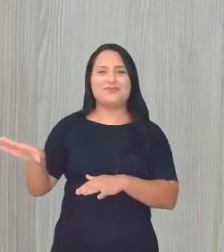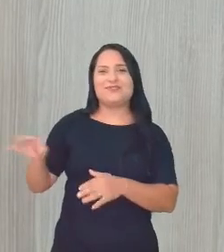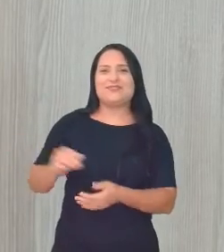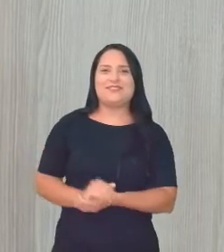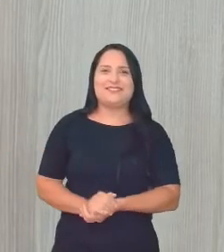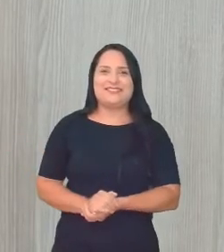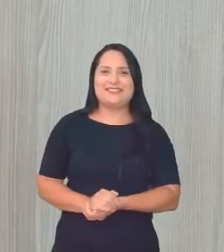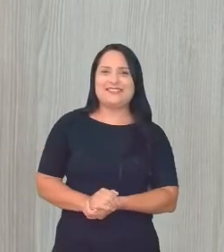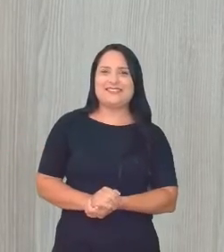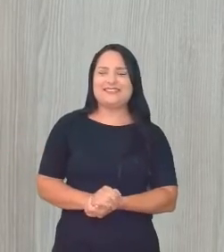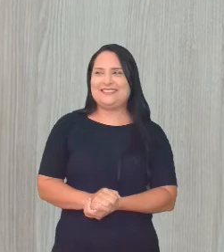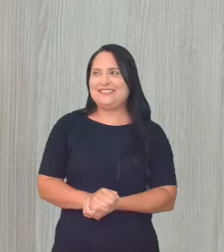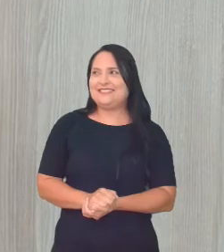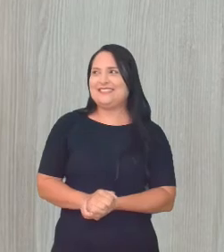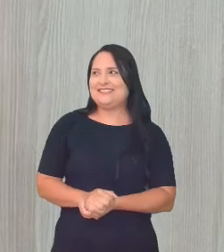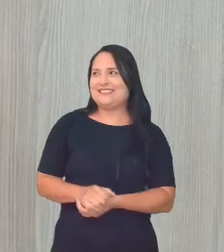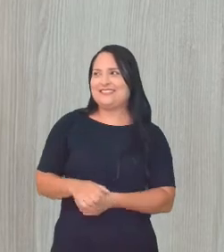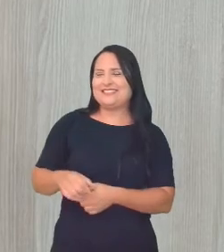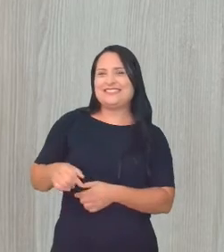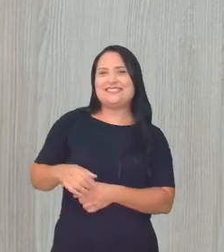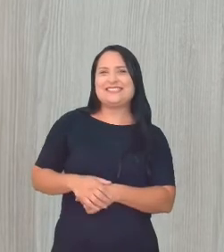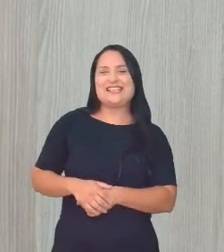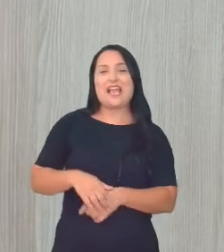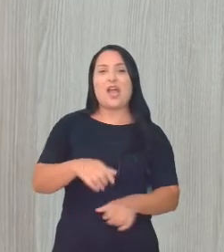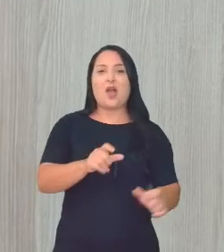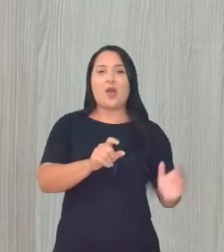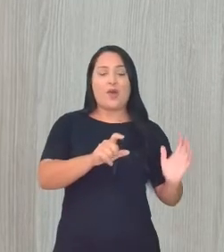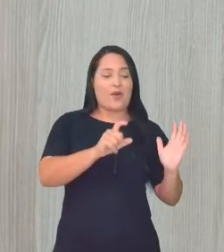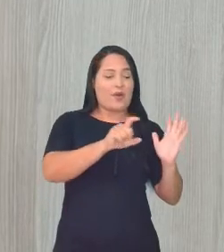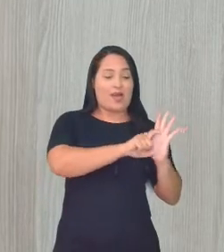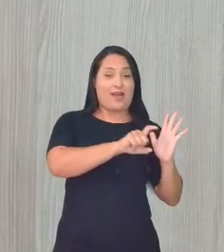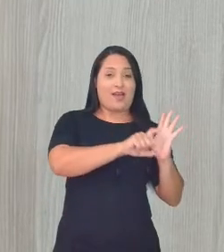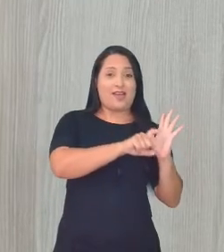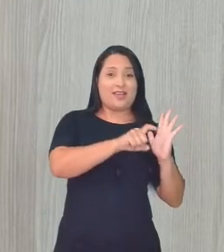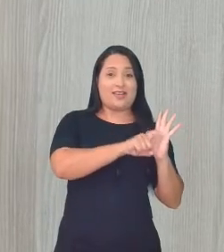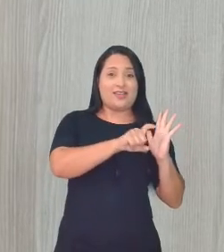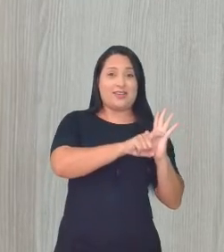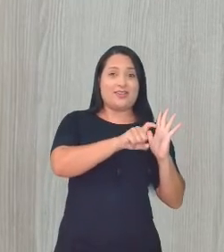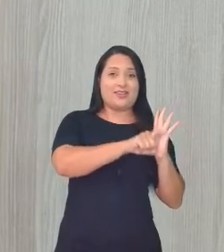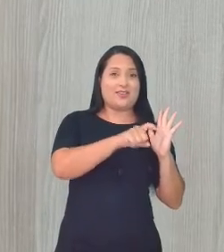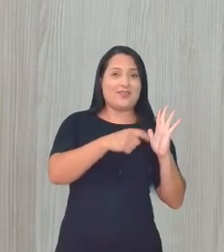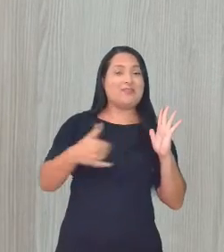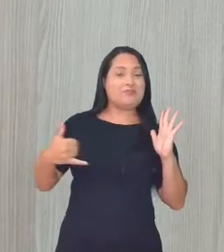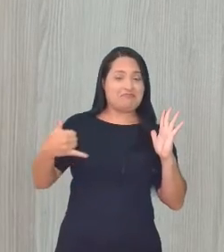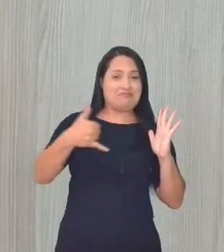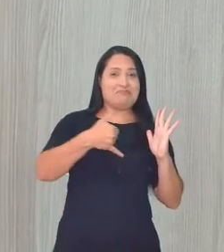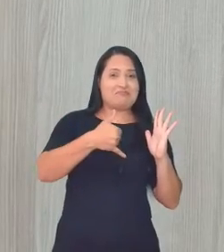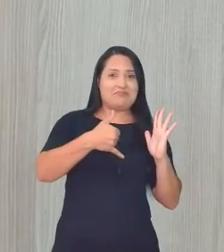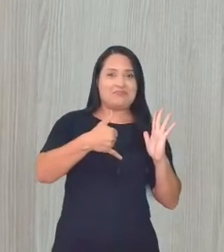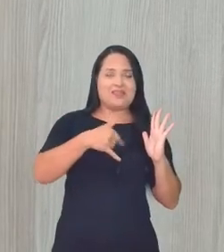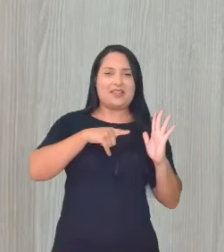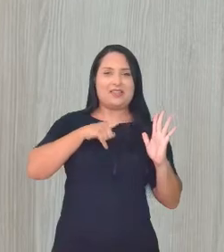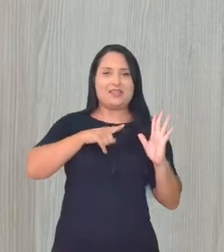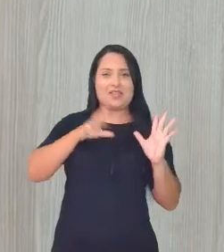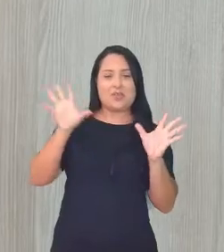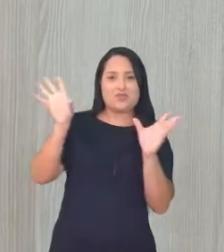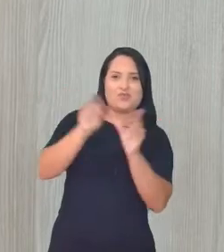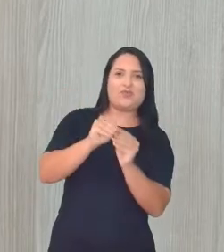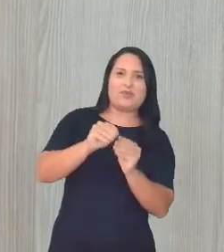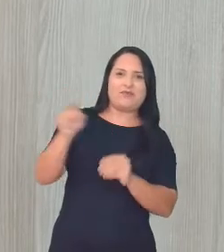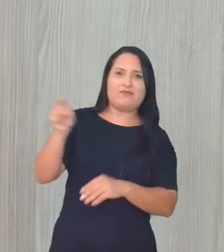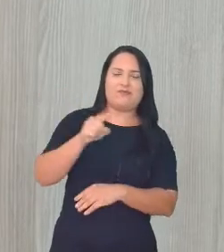Usado o carro. Ó, não, aqui, ó. QR Code maravilhoso. Já para encurtar o caminho, para você não ter que